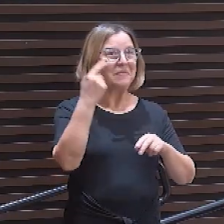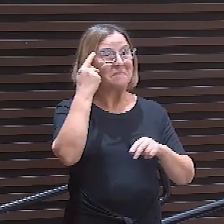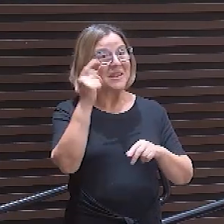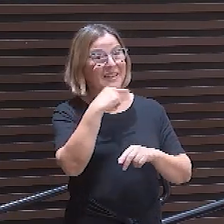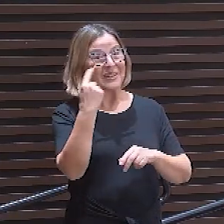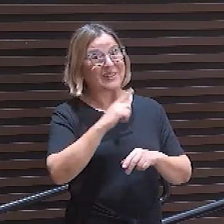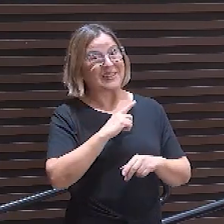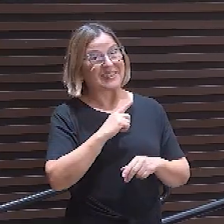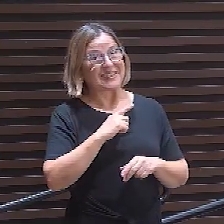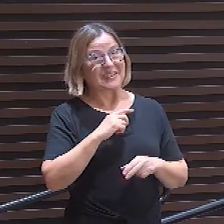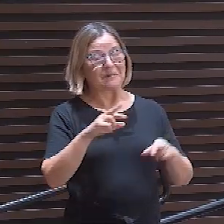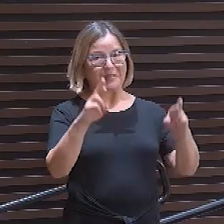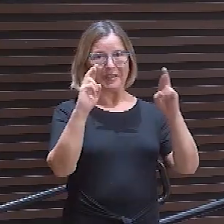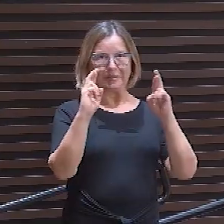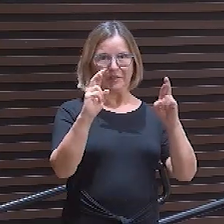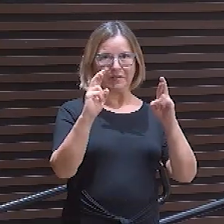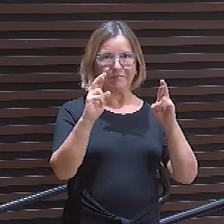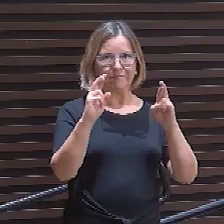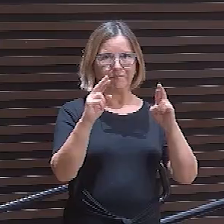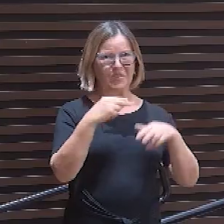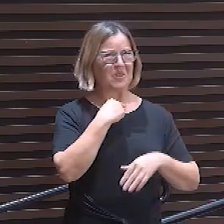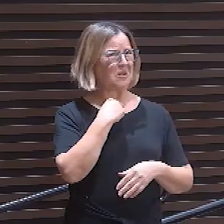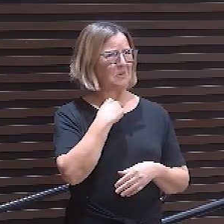ficar amedrontados.